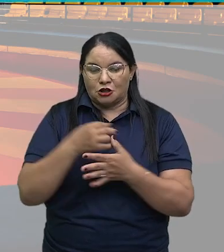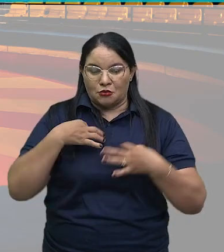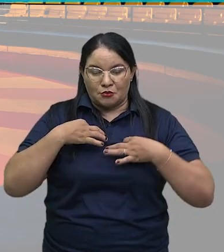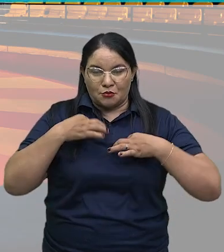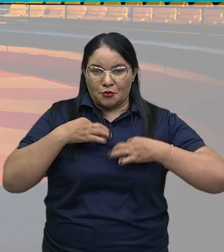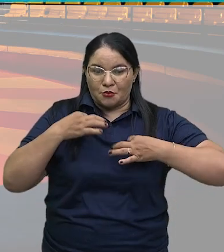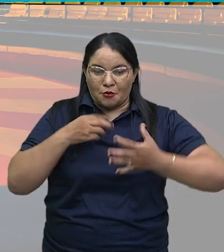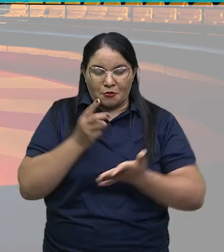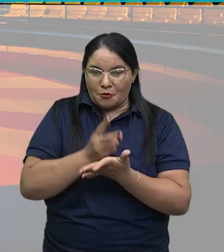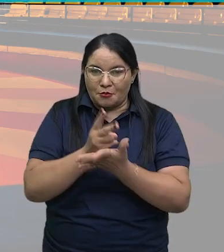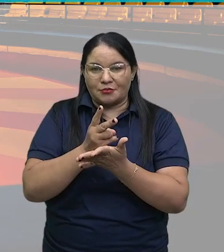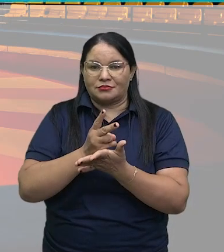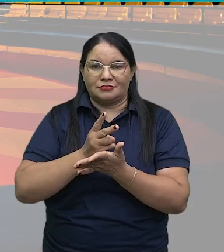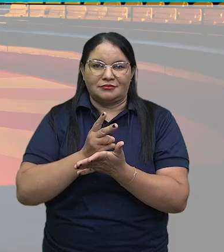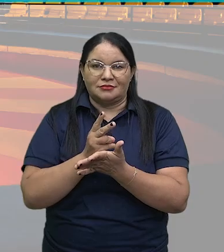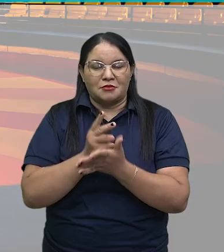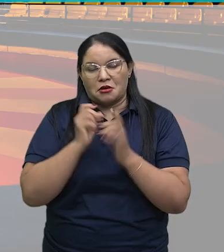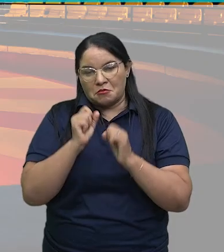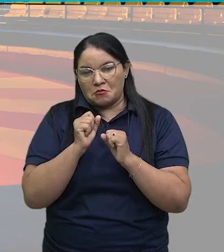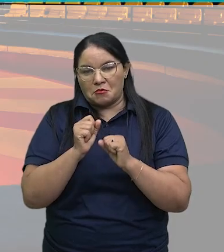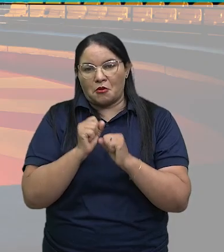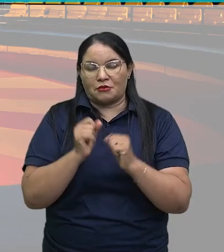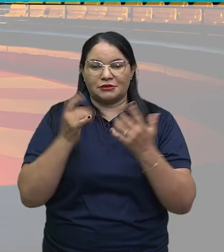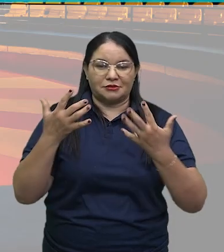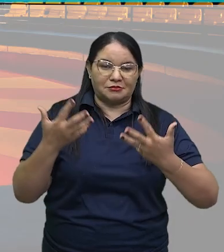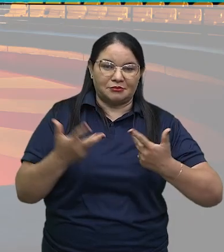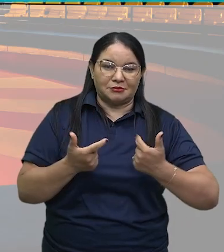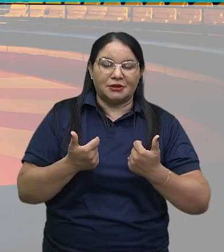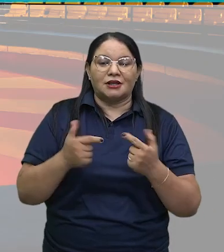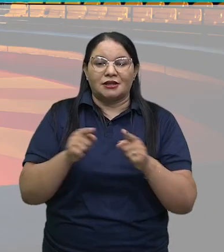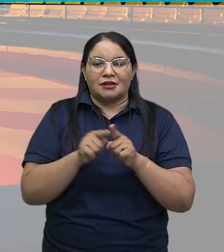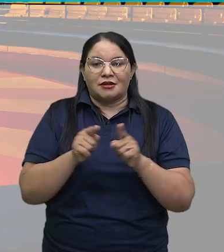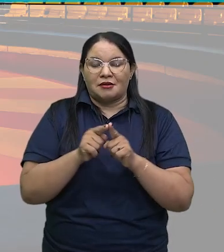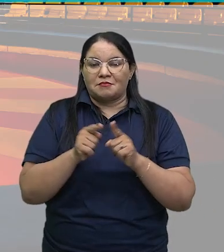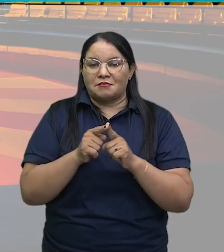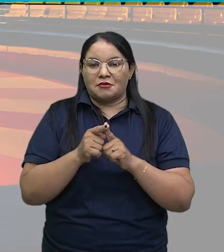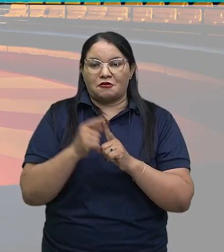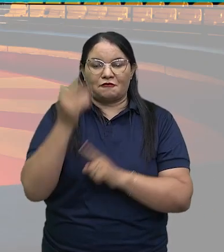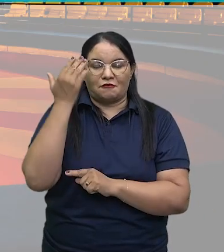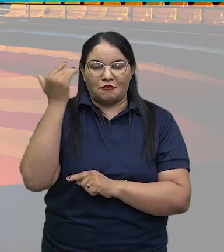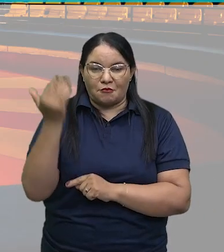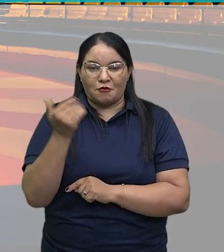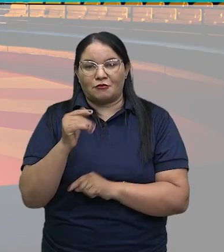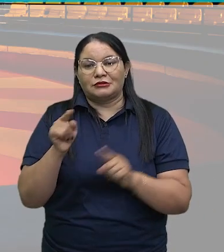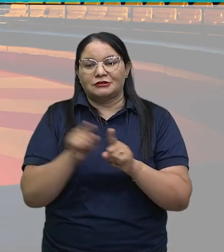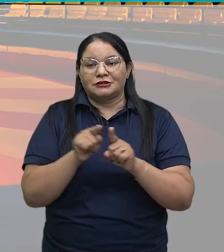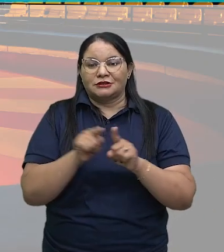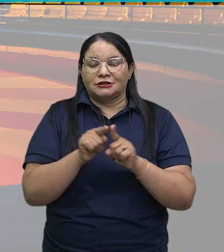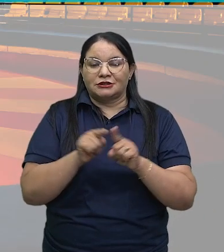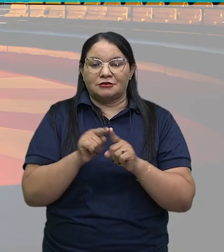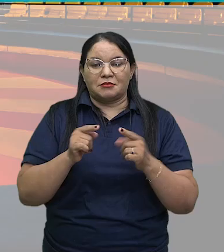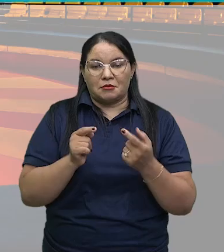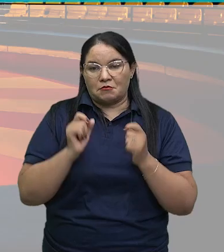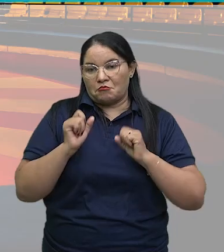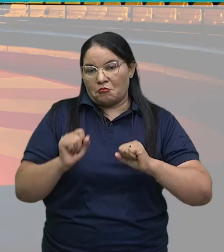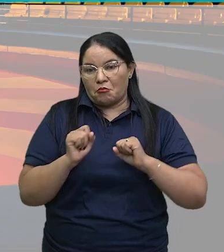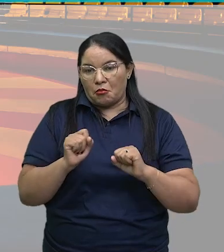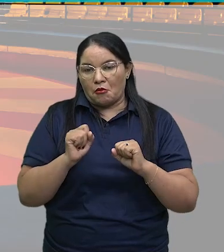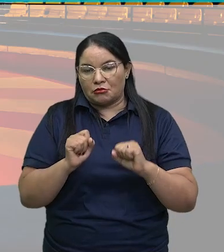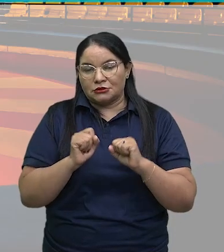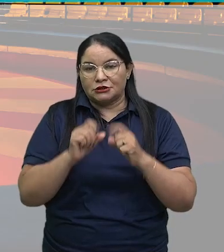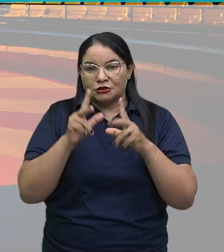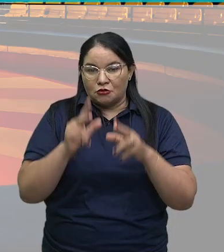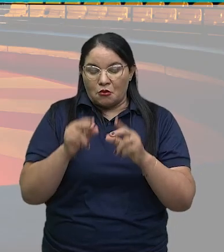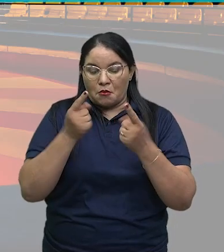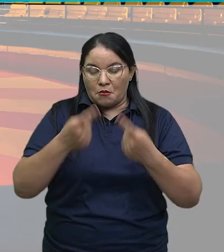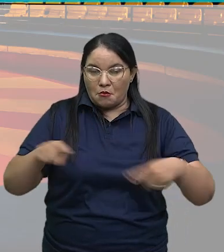figurino rígido. Ele pode ser elegante, como um artista de variedades, despojado como